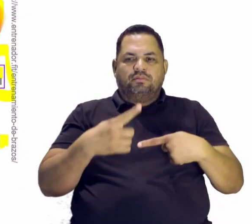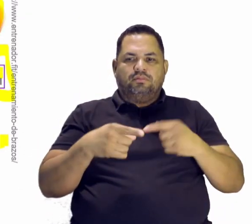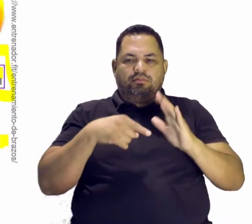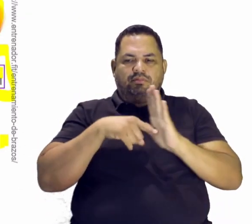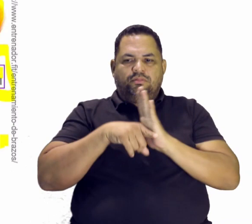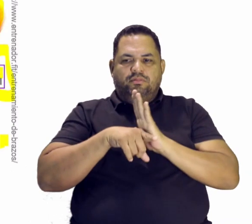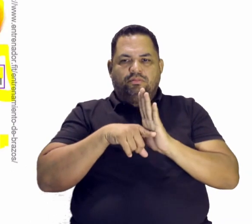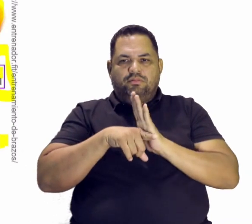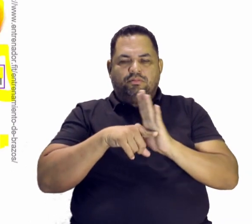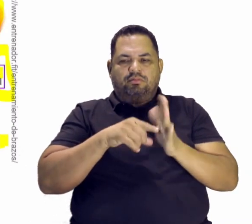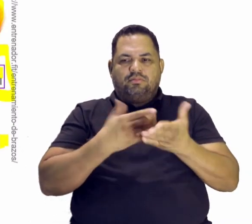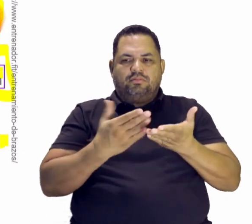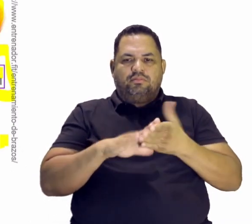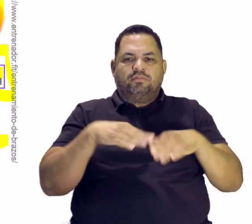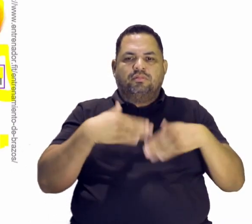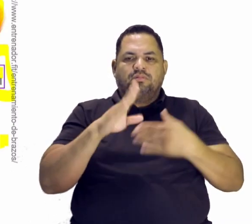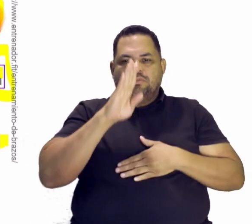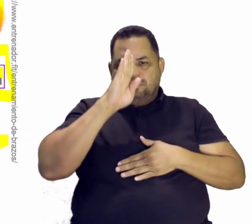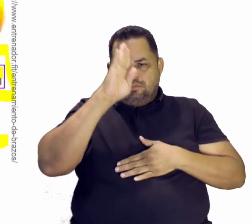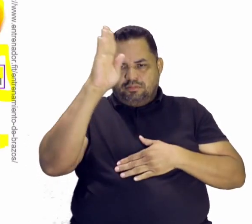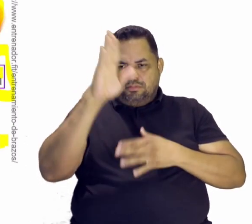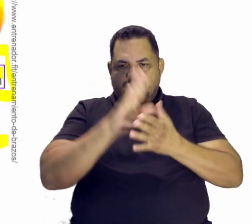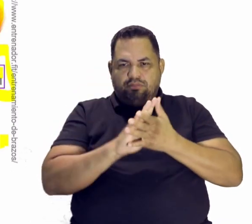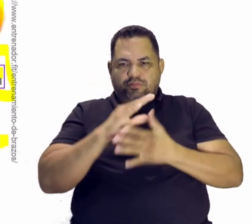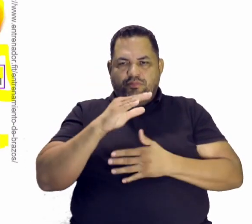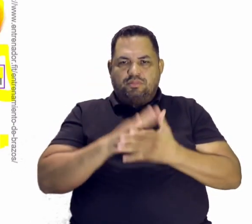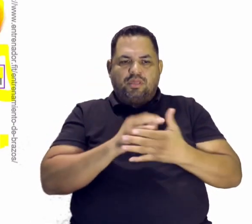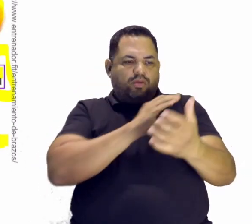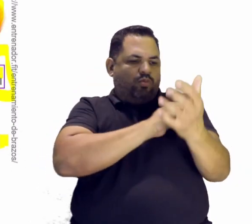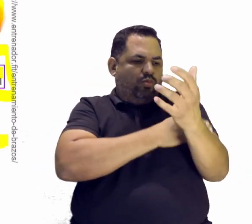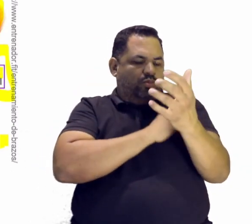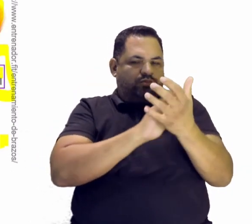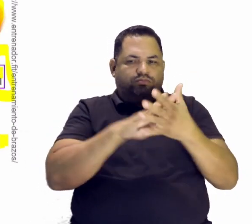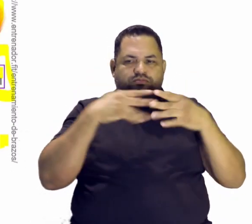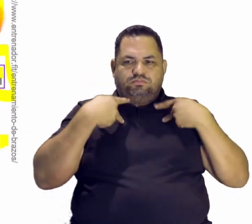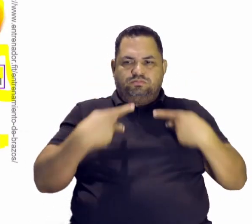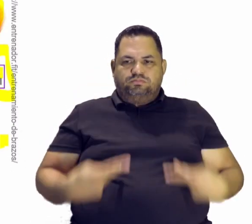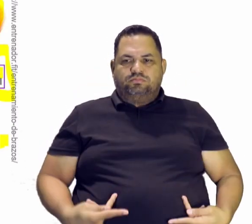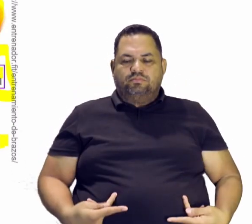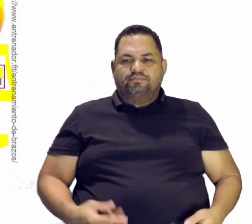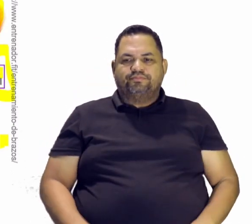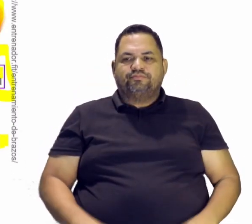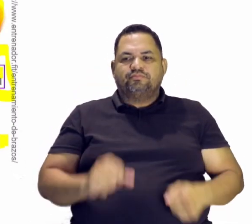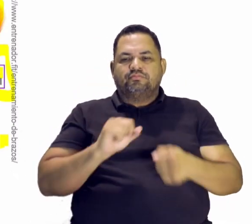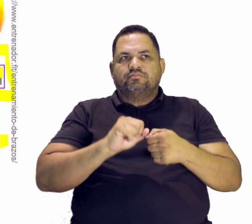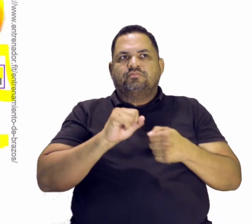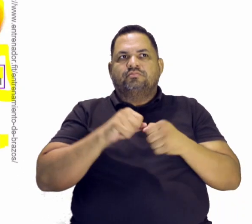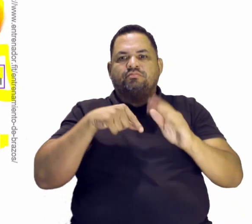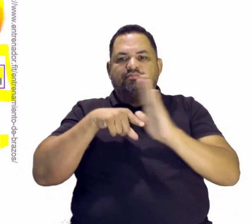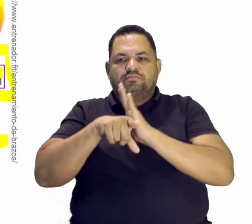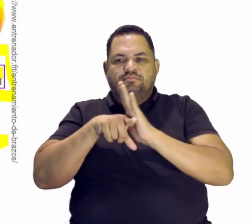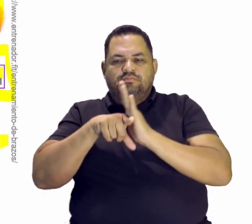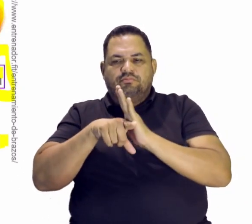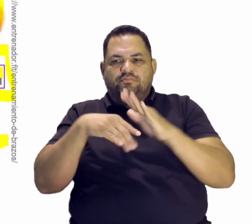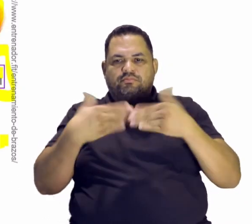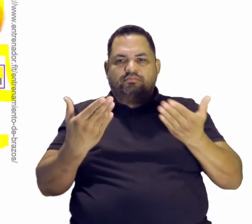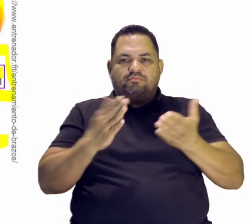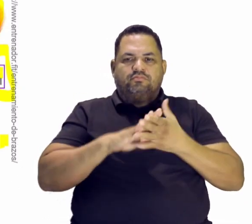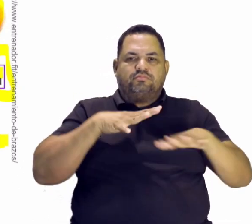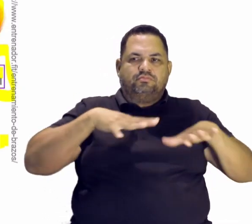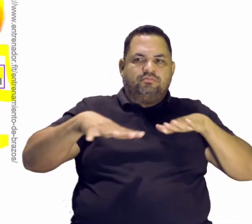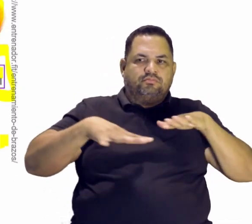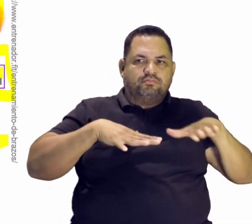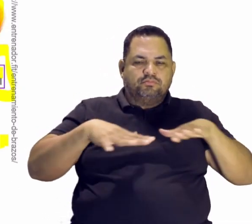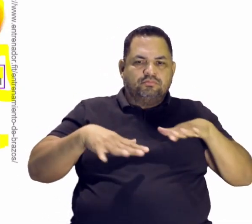no Google quais são os principais músculos do corpo humano, façam uma pesquisa aí sobre esses músculos, sobre a